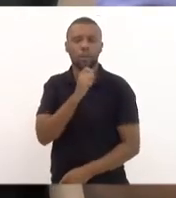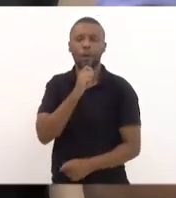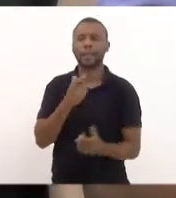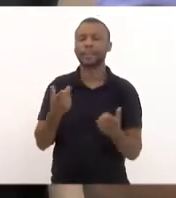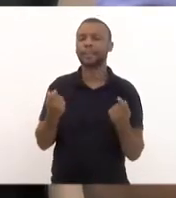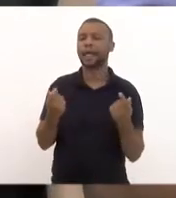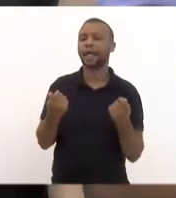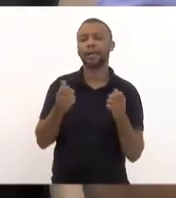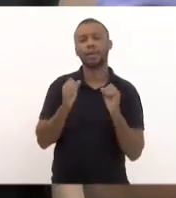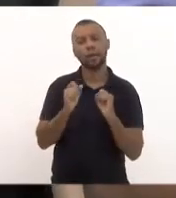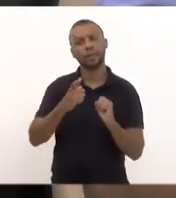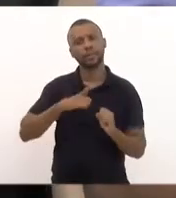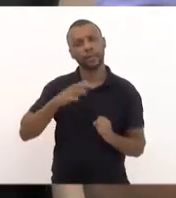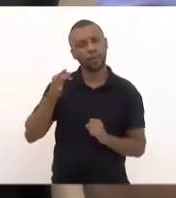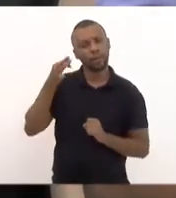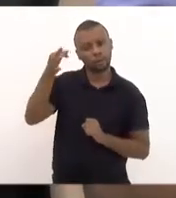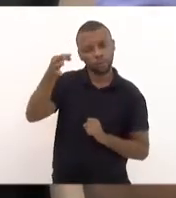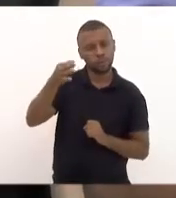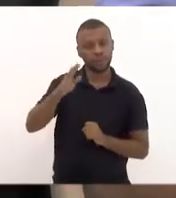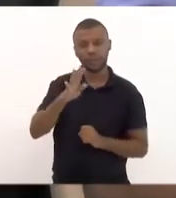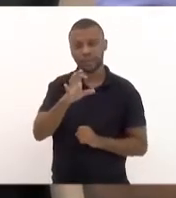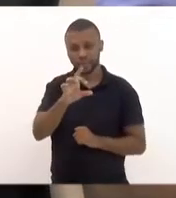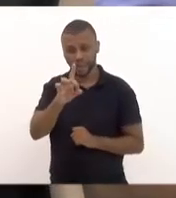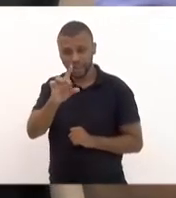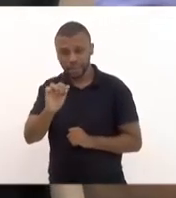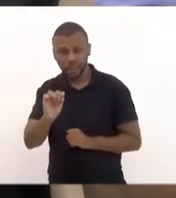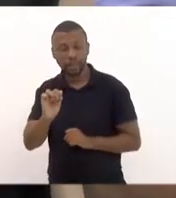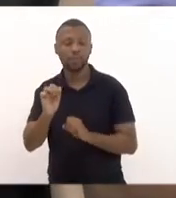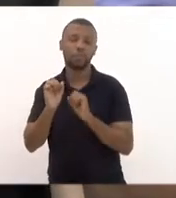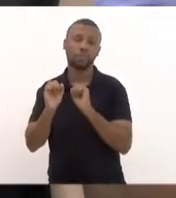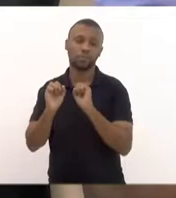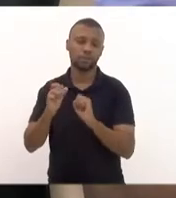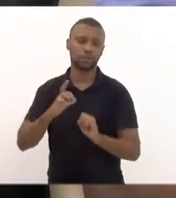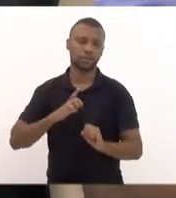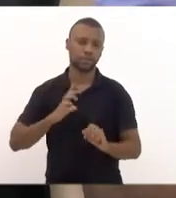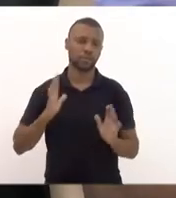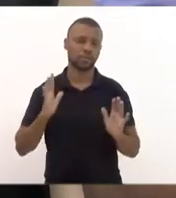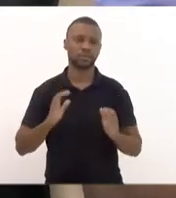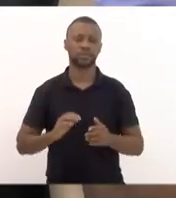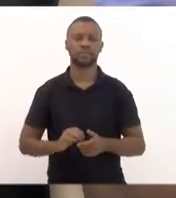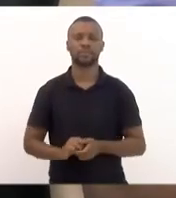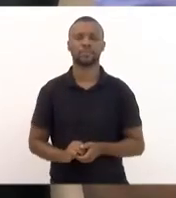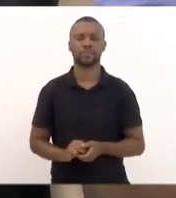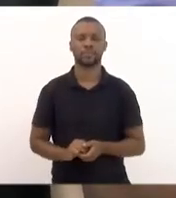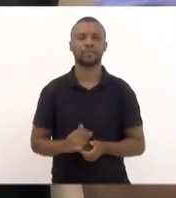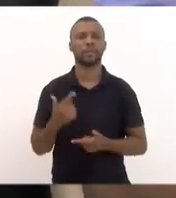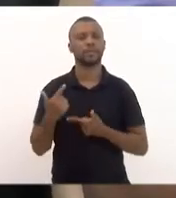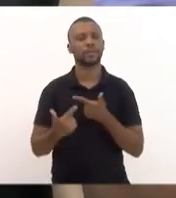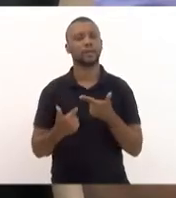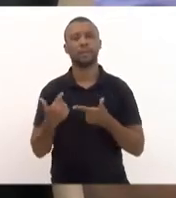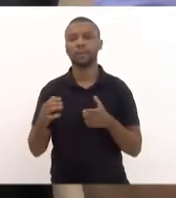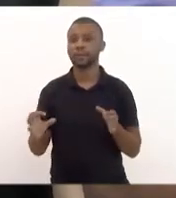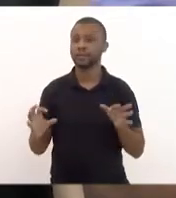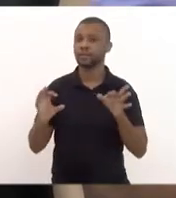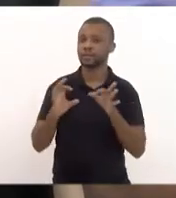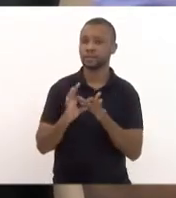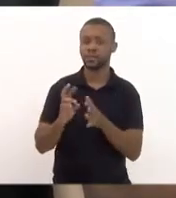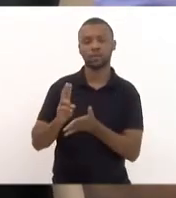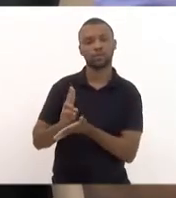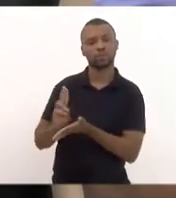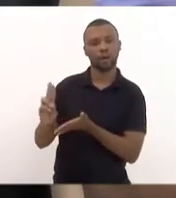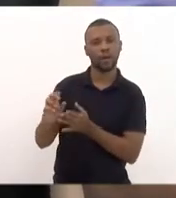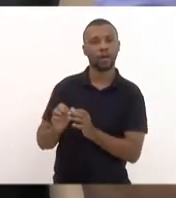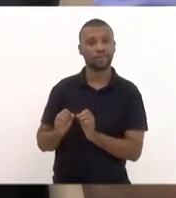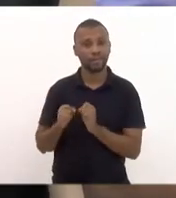até ecoturismo na Baixada, por incrível que pareça, vai lá. E trabalhar em integração com universidades. Eu